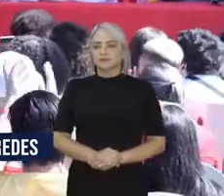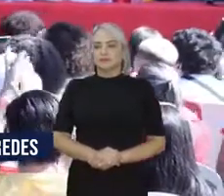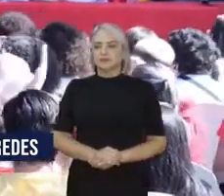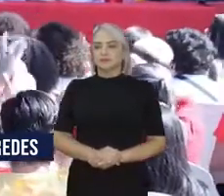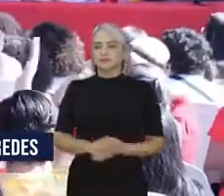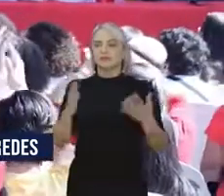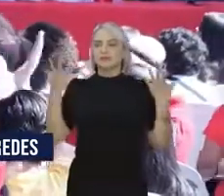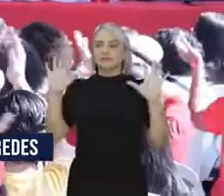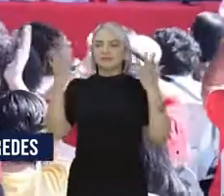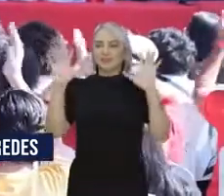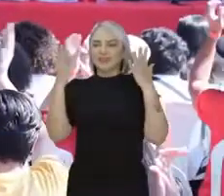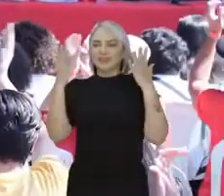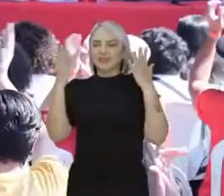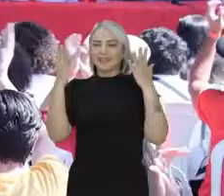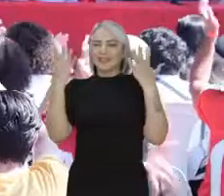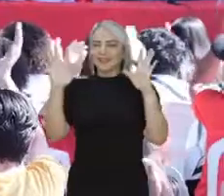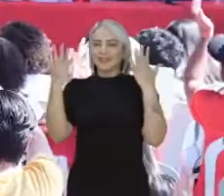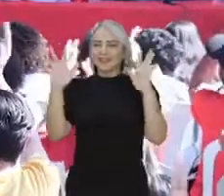Bate palma!